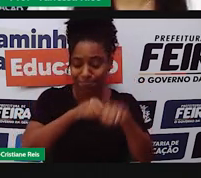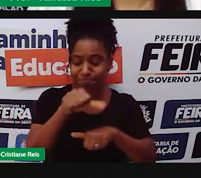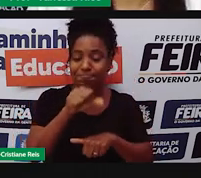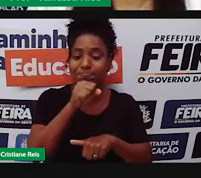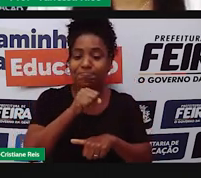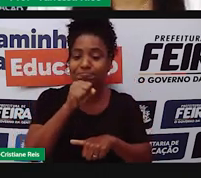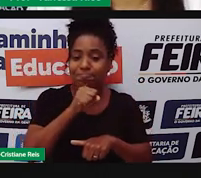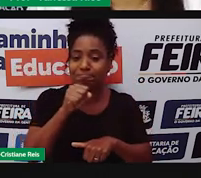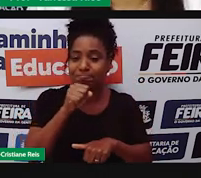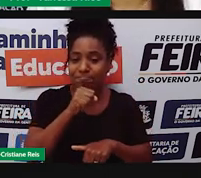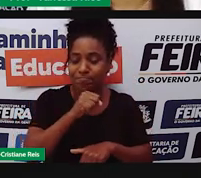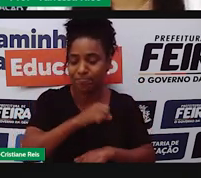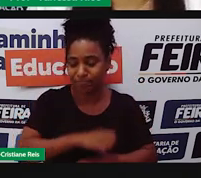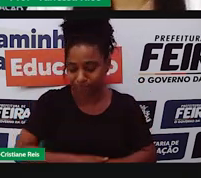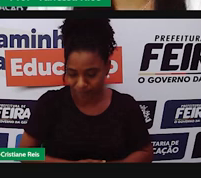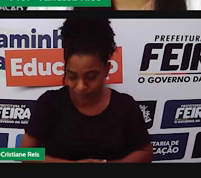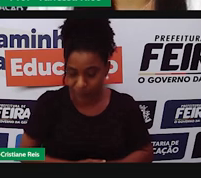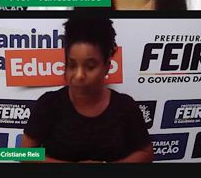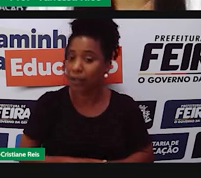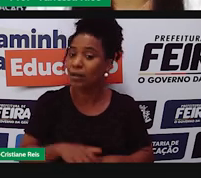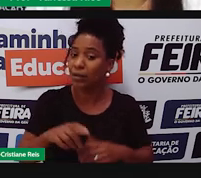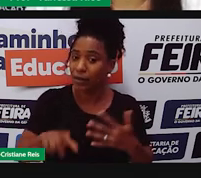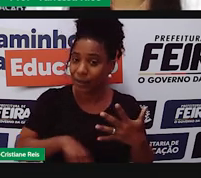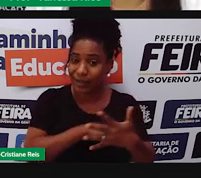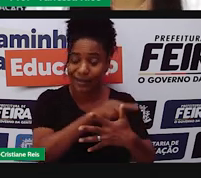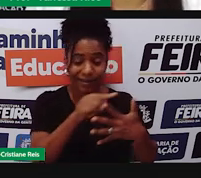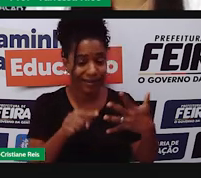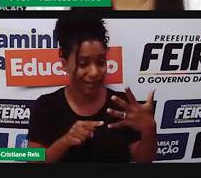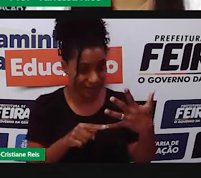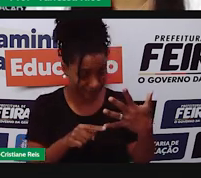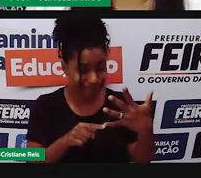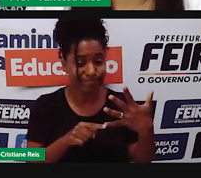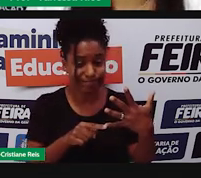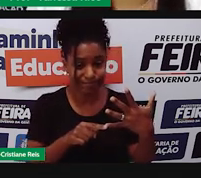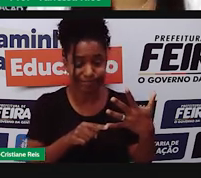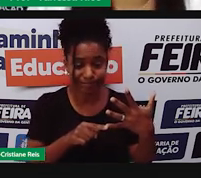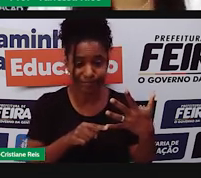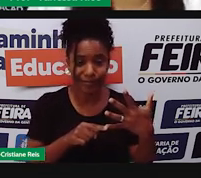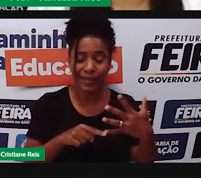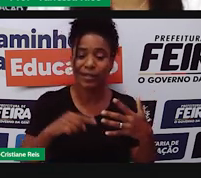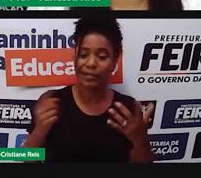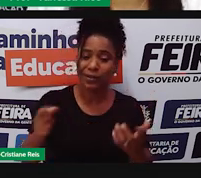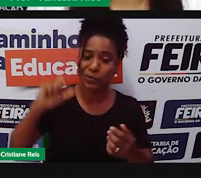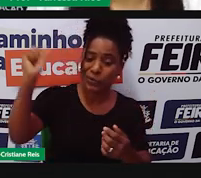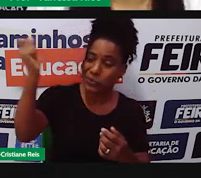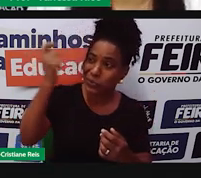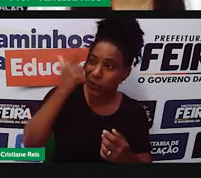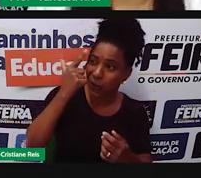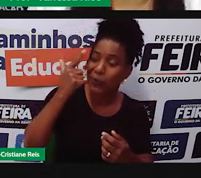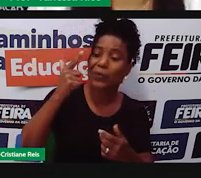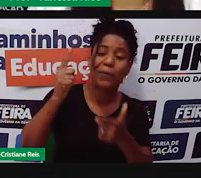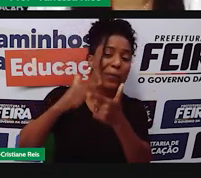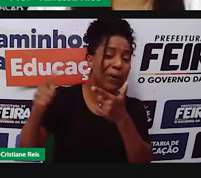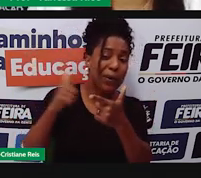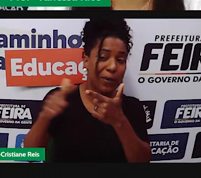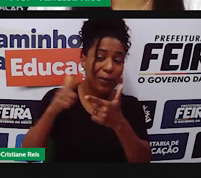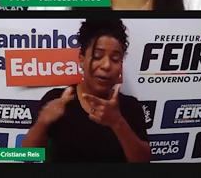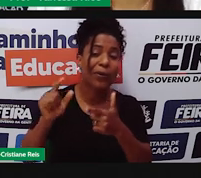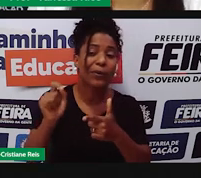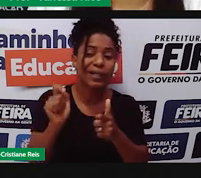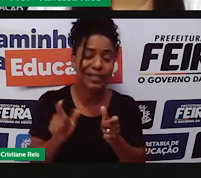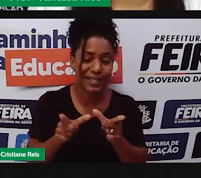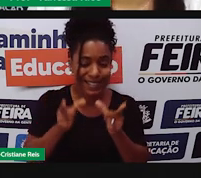E esse processo aí de tomar sol e prejudicar a nossa pele ainda pode causar o câncer de